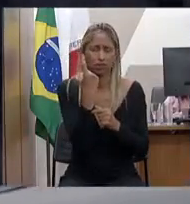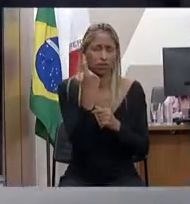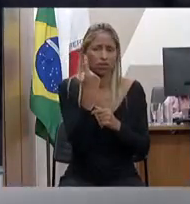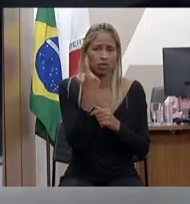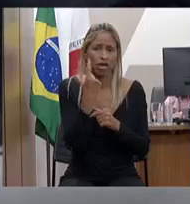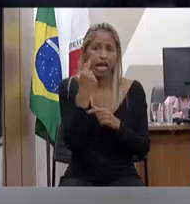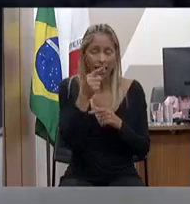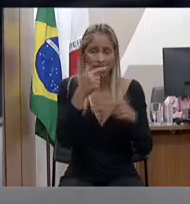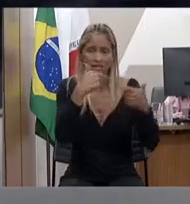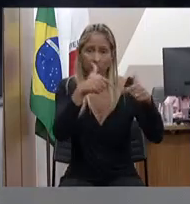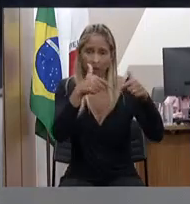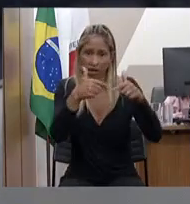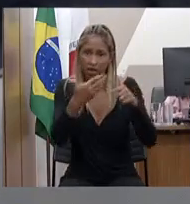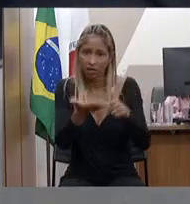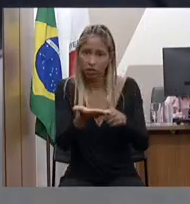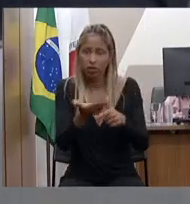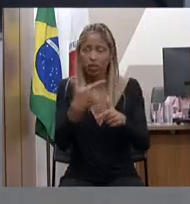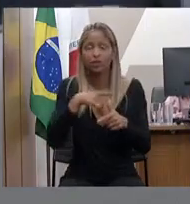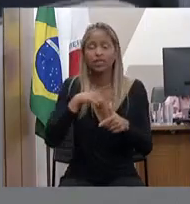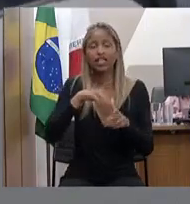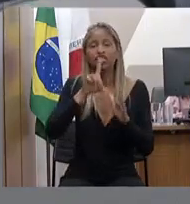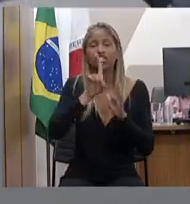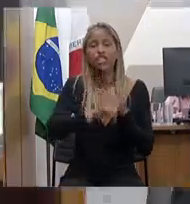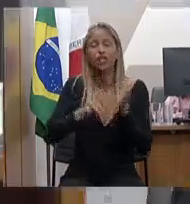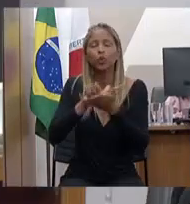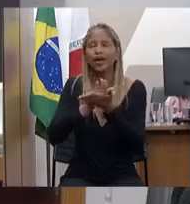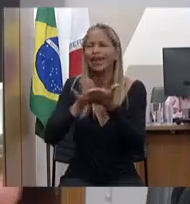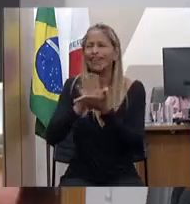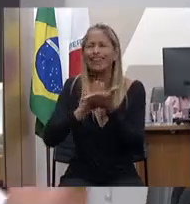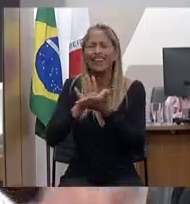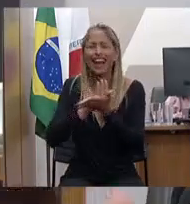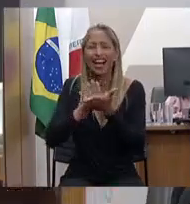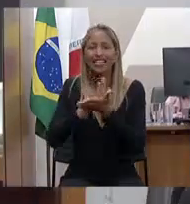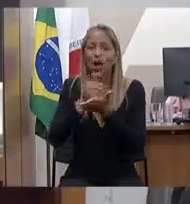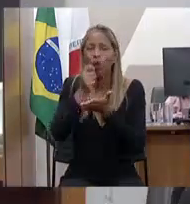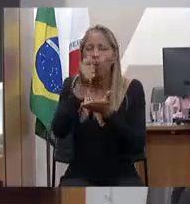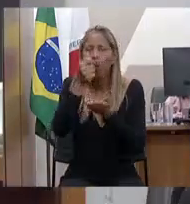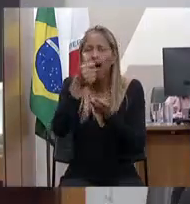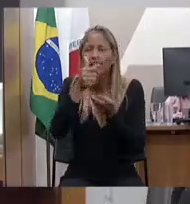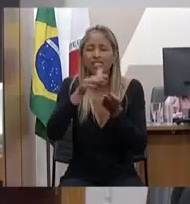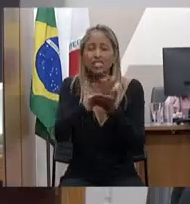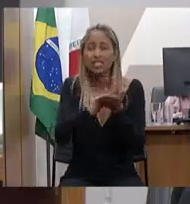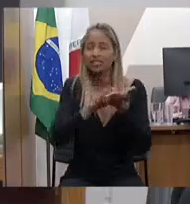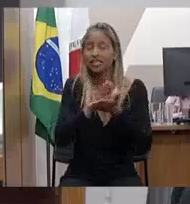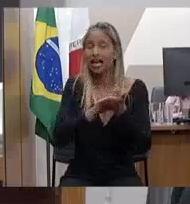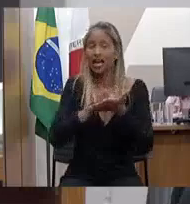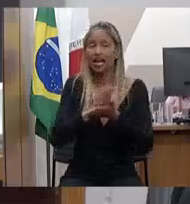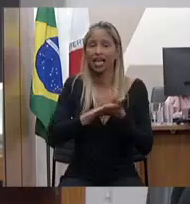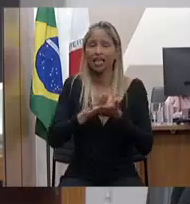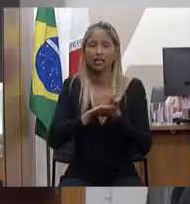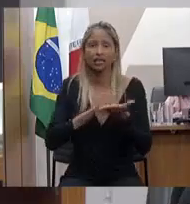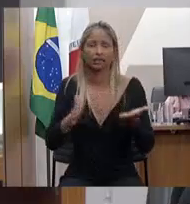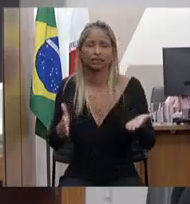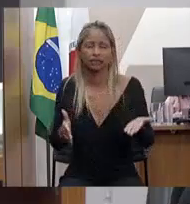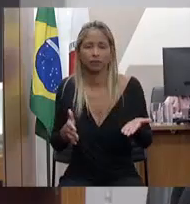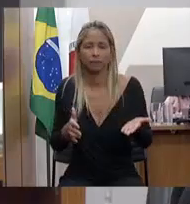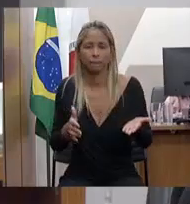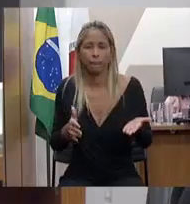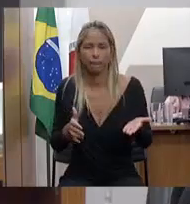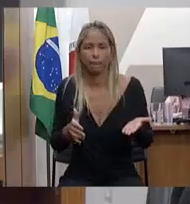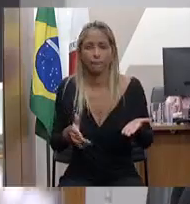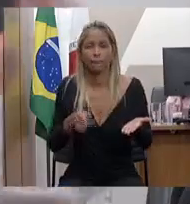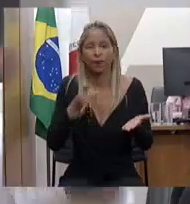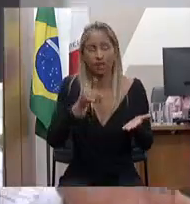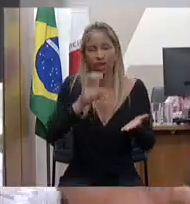esses trabalhadores não tem direito a nada ou quase nada do ponto de vista do seu reparo então